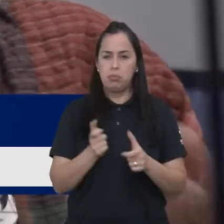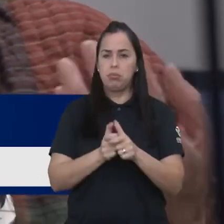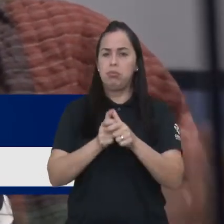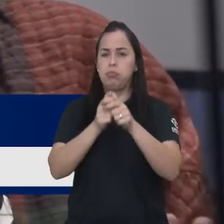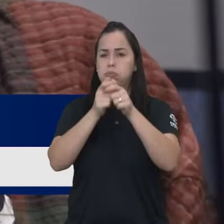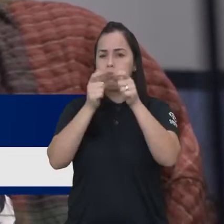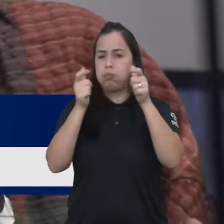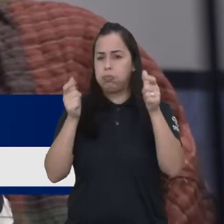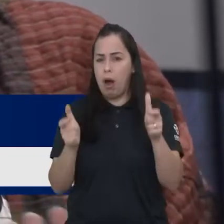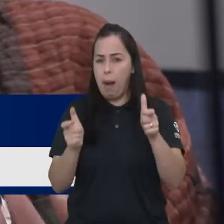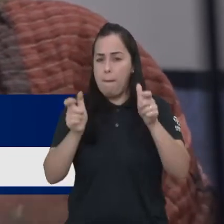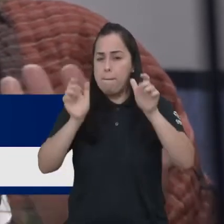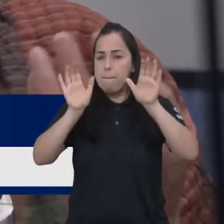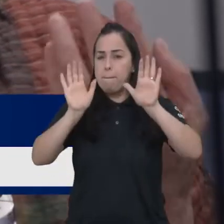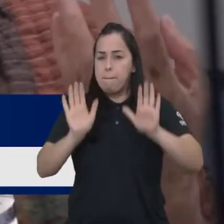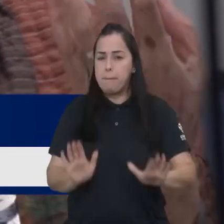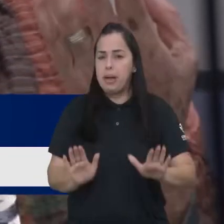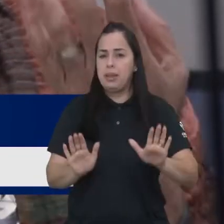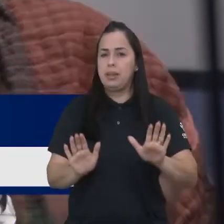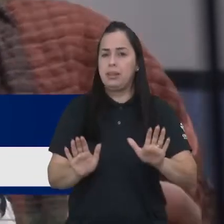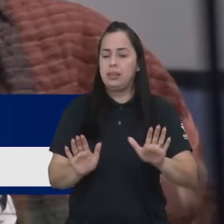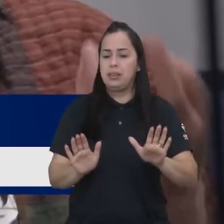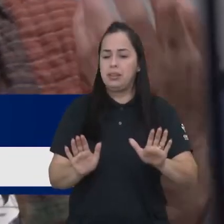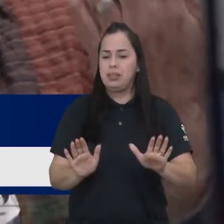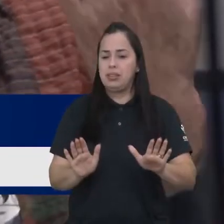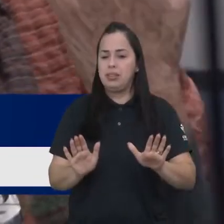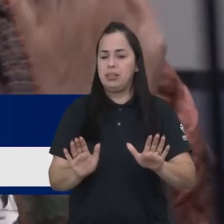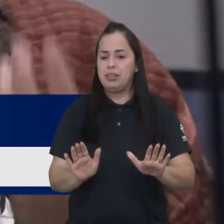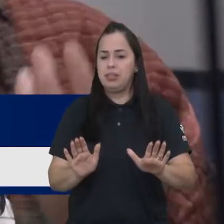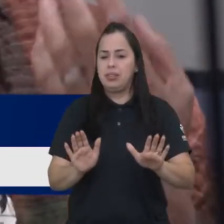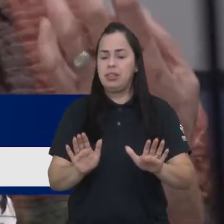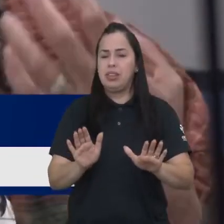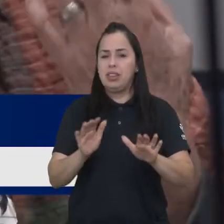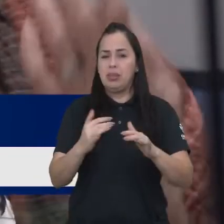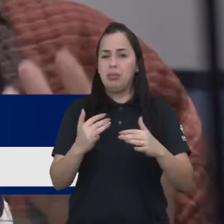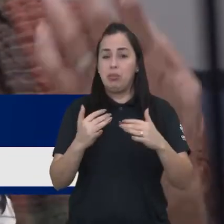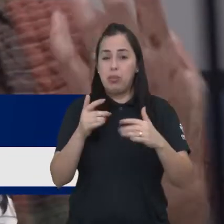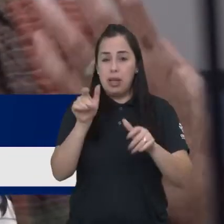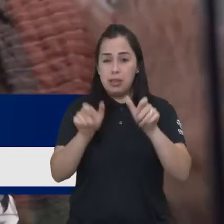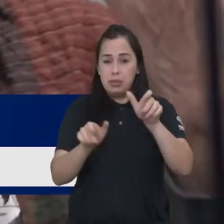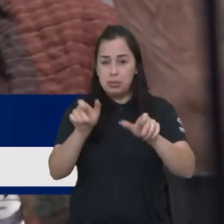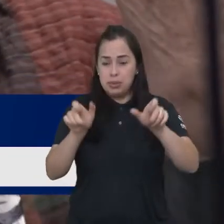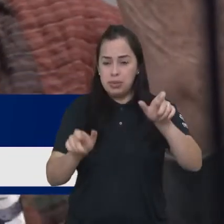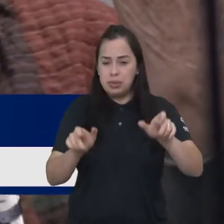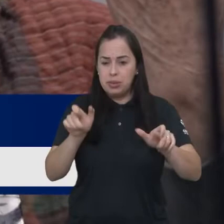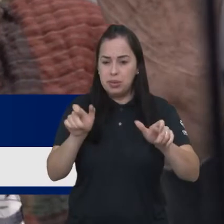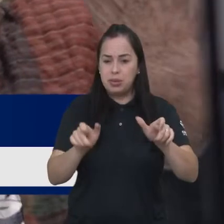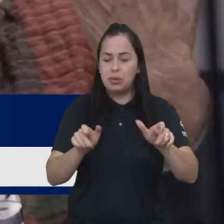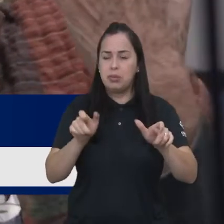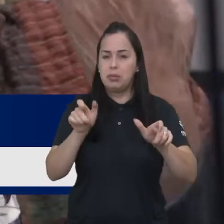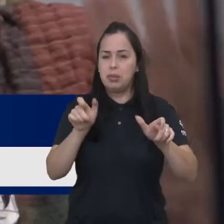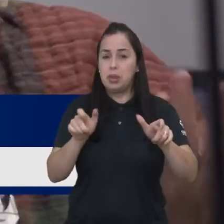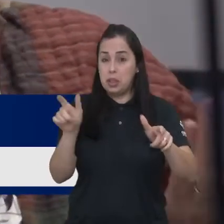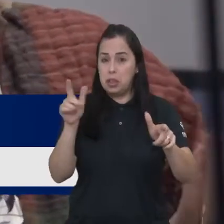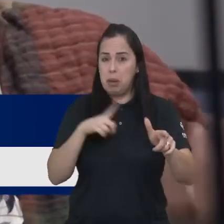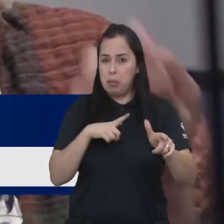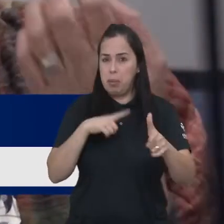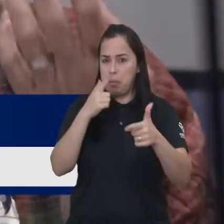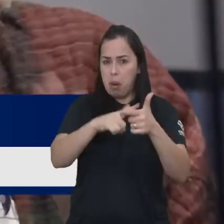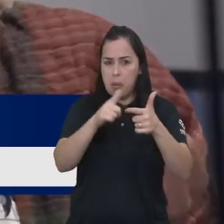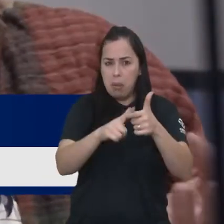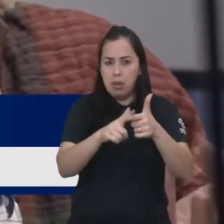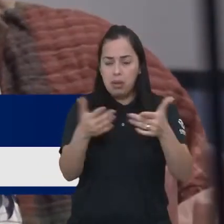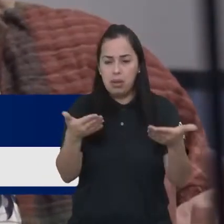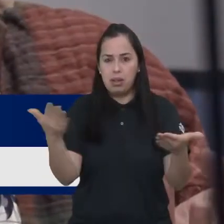bem representativo, mas é um número assim, por tantas pessoas que estão com esse problema,